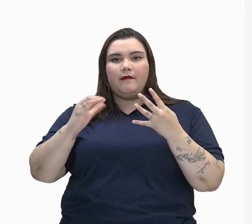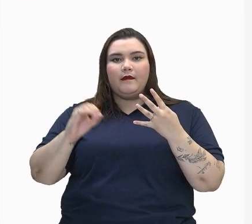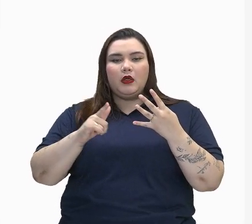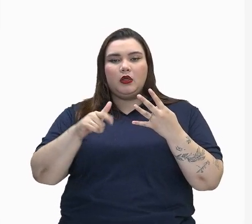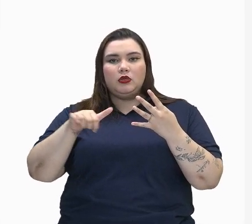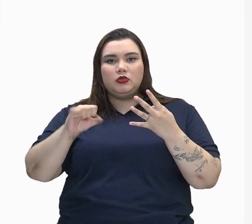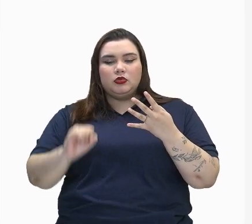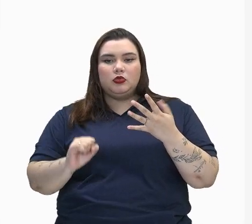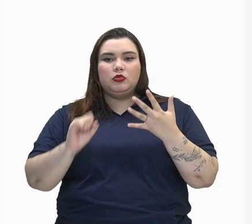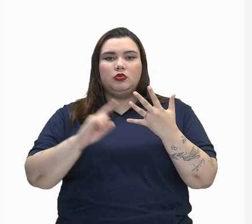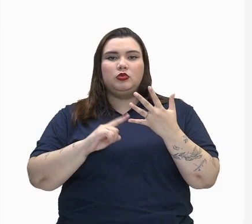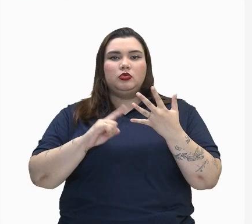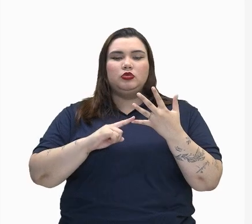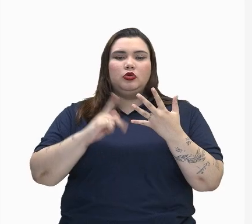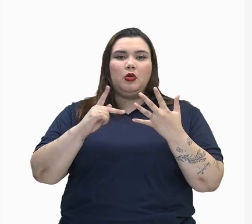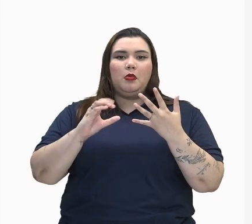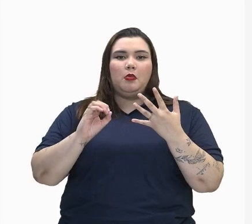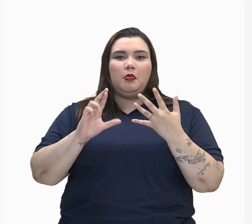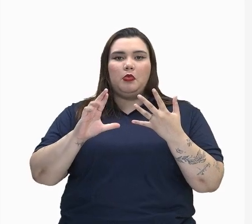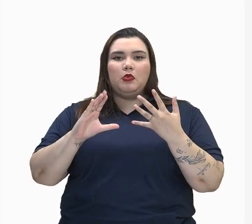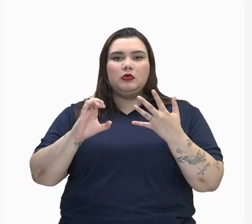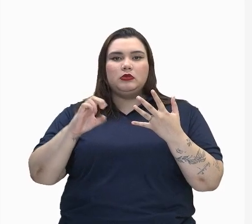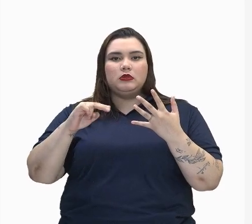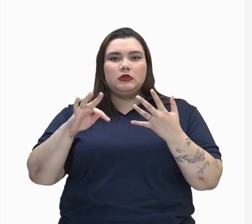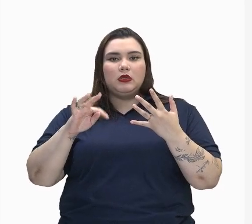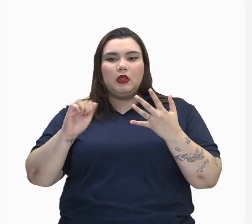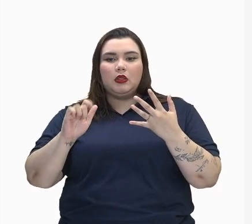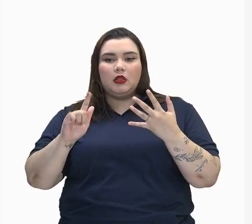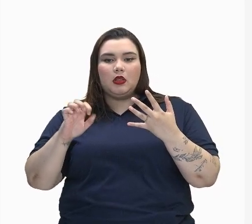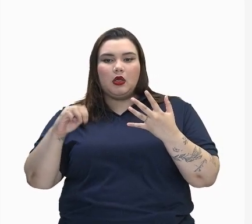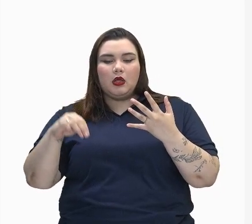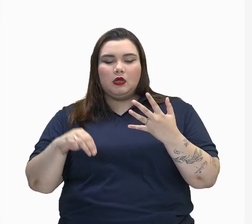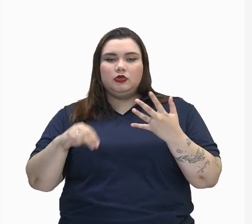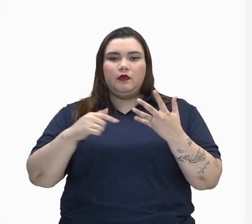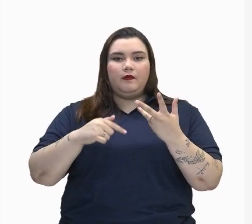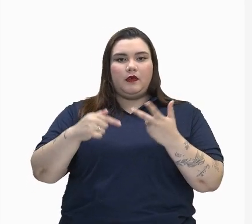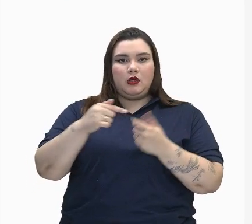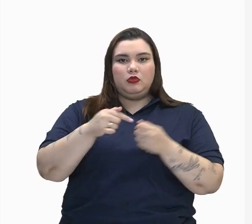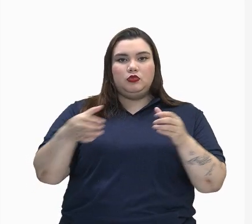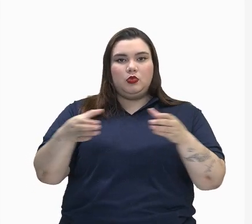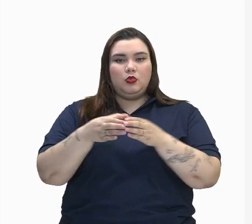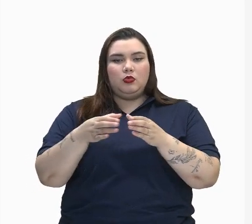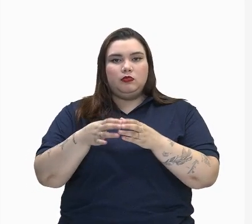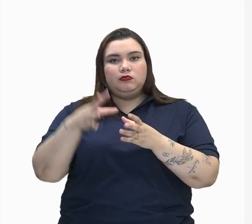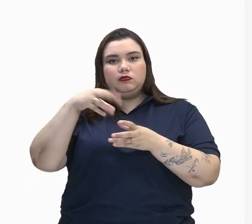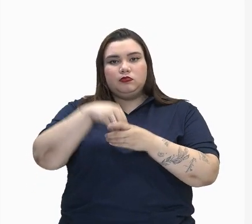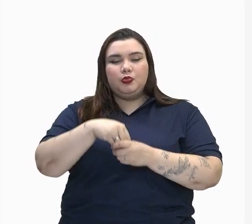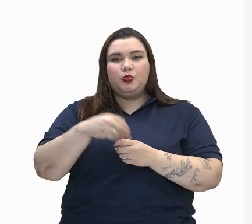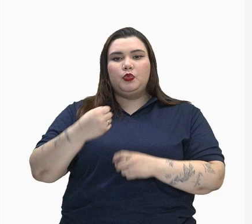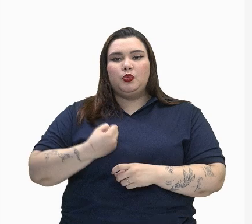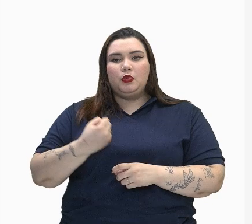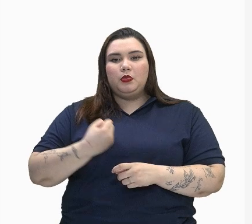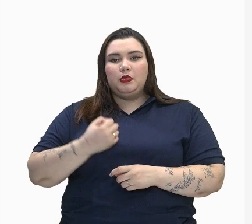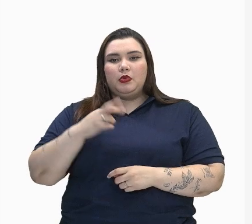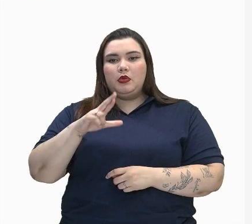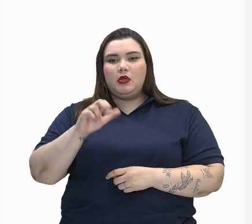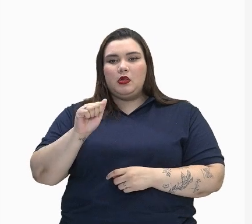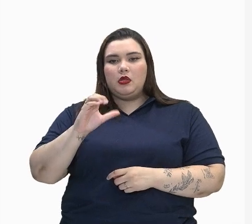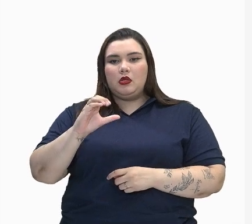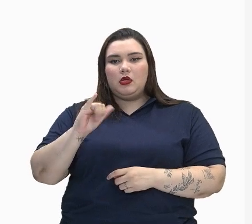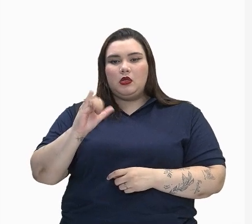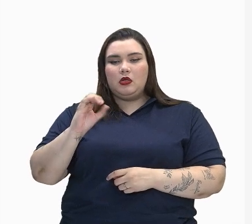E as porcentagens. Tudo isso é o conjunto dos racionais. E está fora desse conjunto